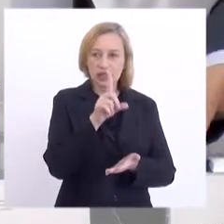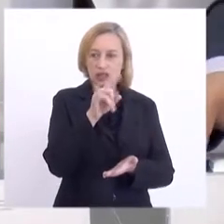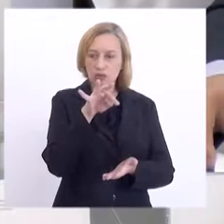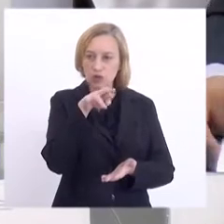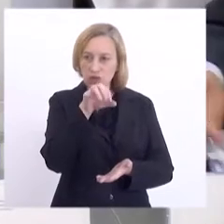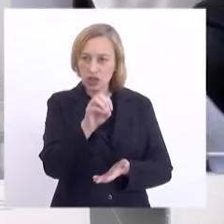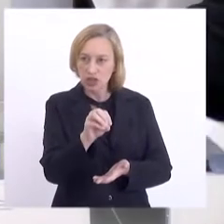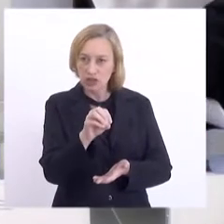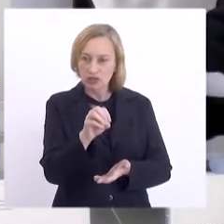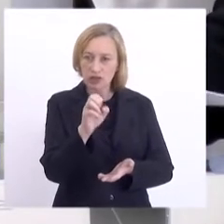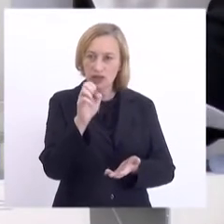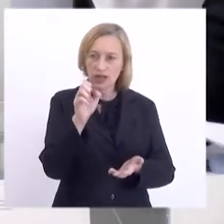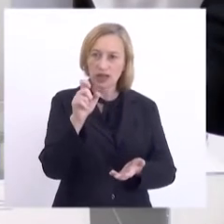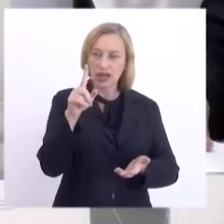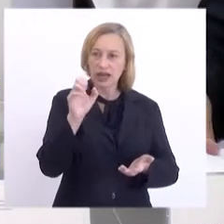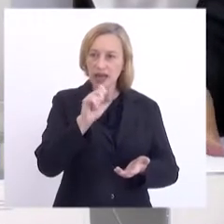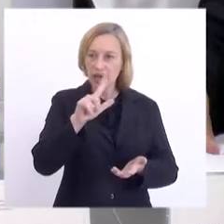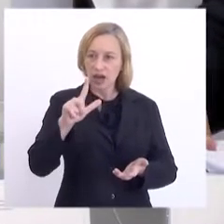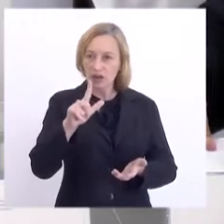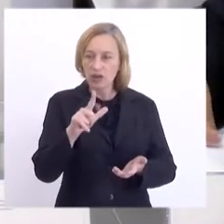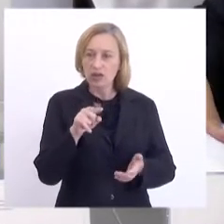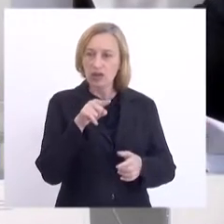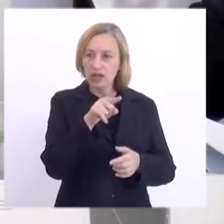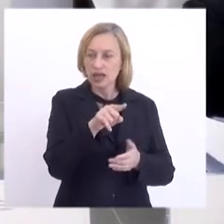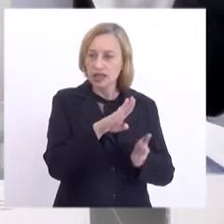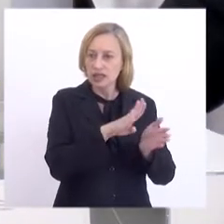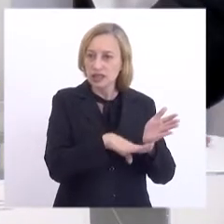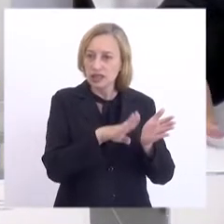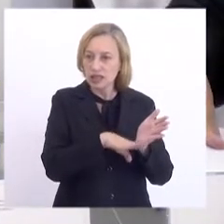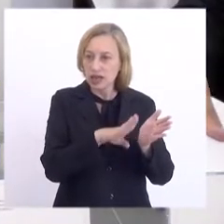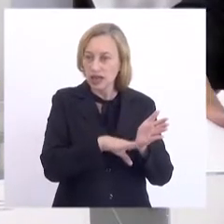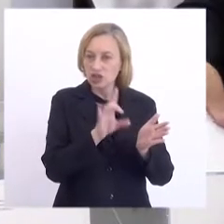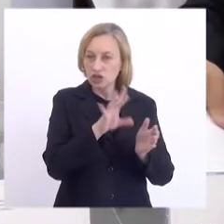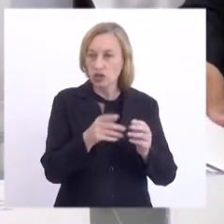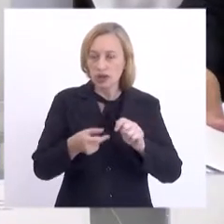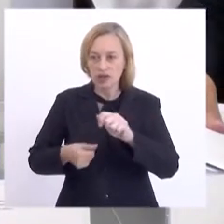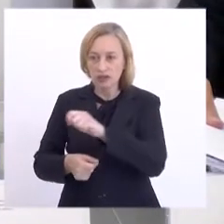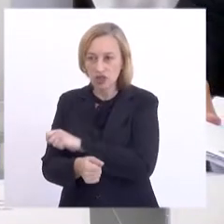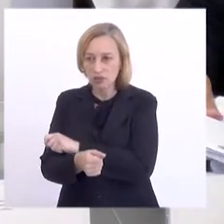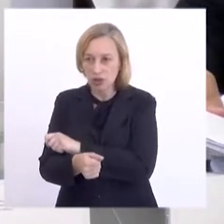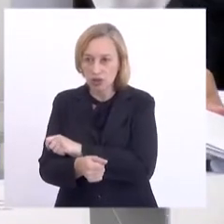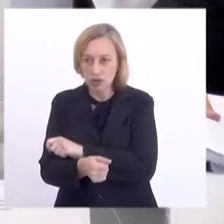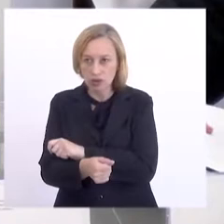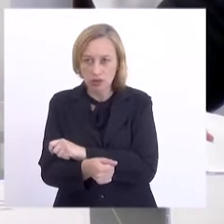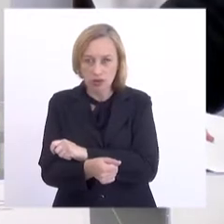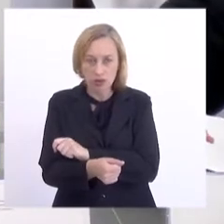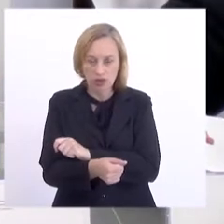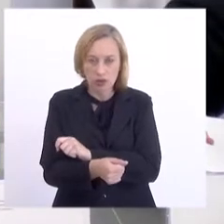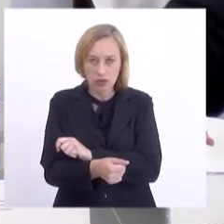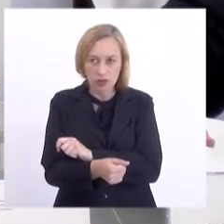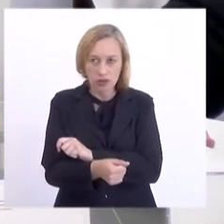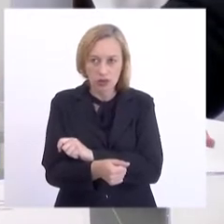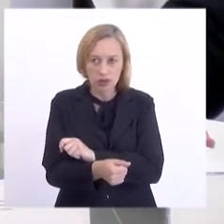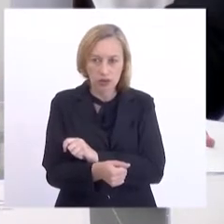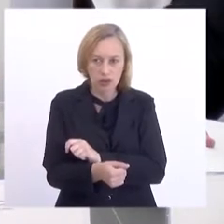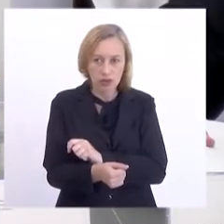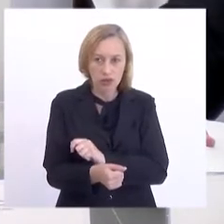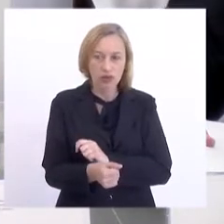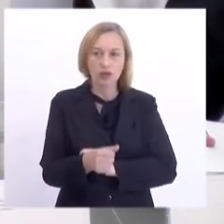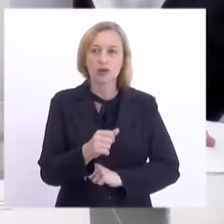que determine que ela seja gasto em investimento é o alto-falante do